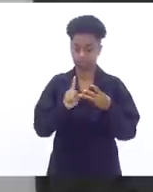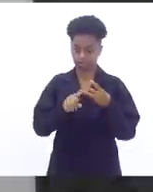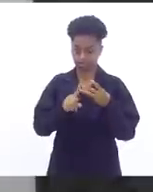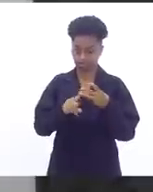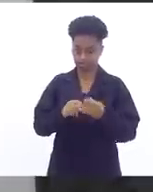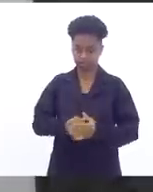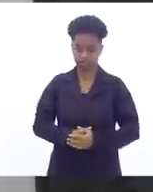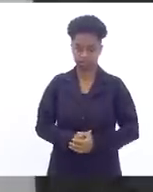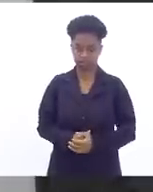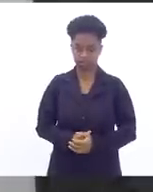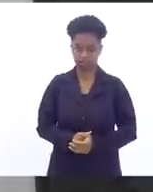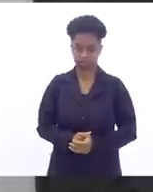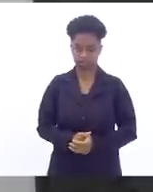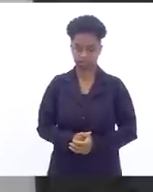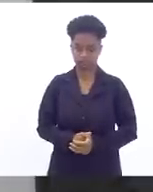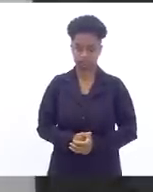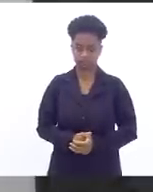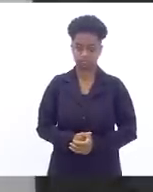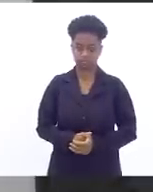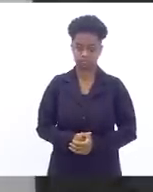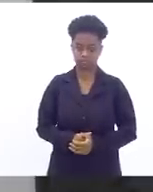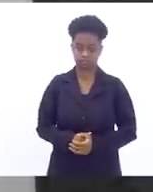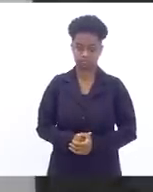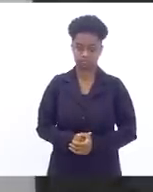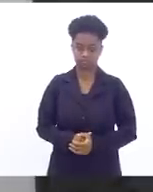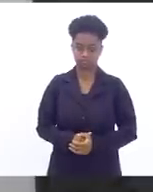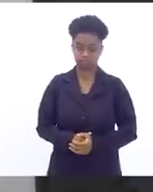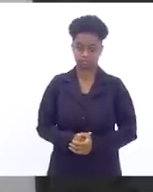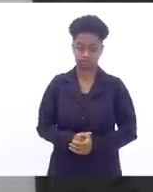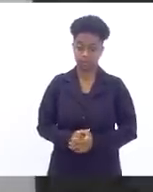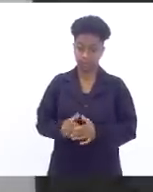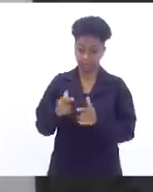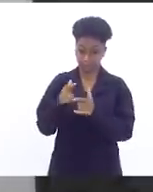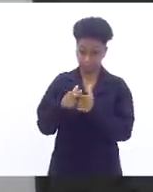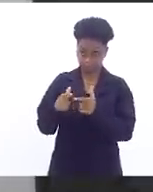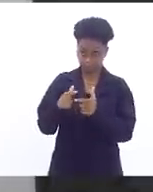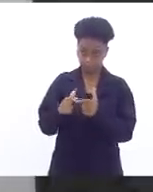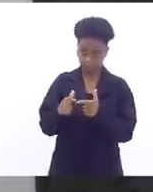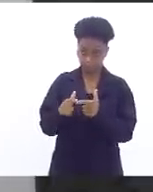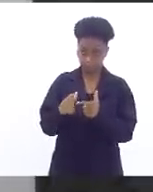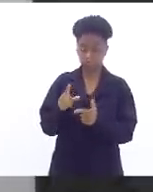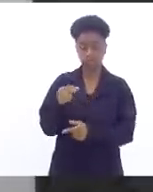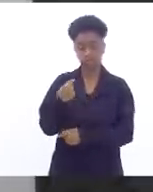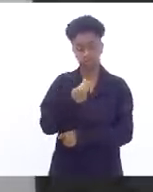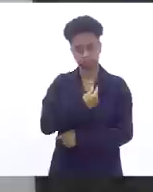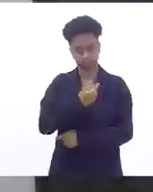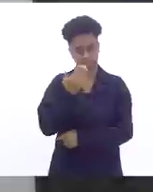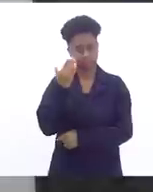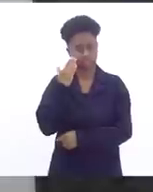pergunta parte desse problema sabemos que se deve